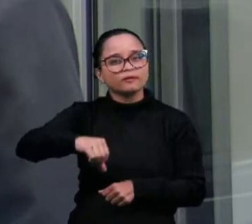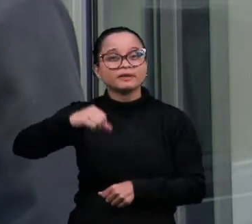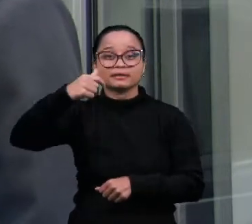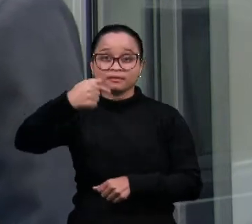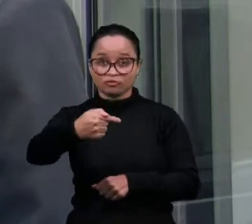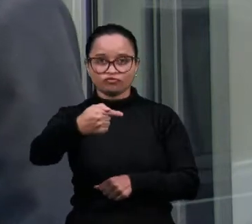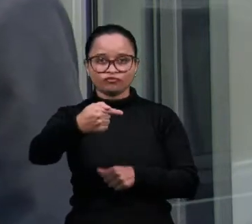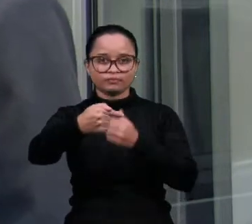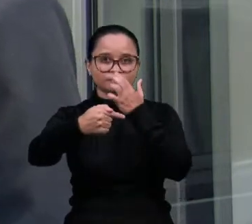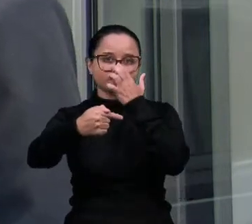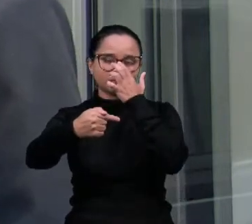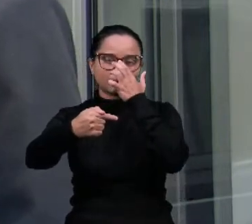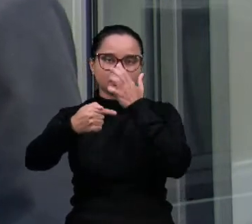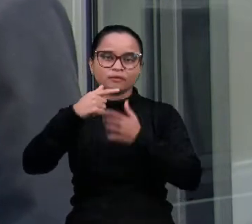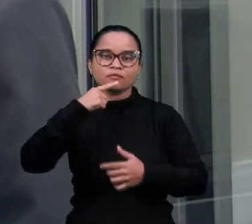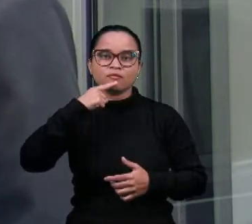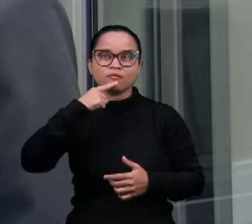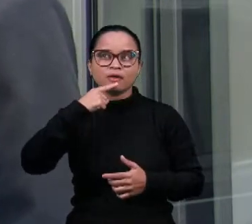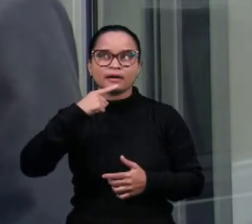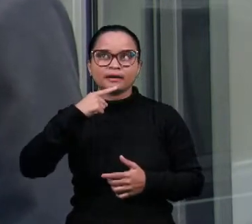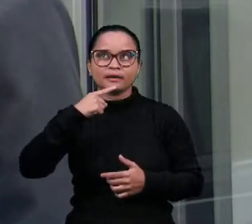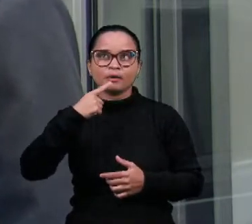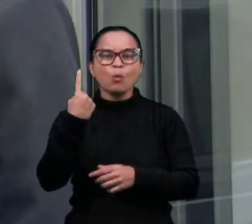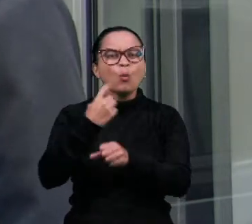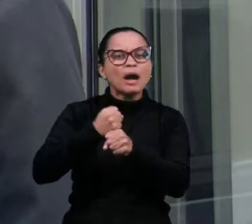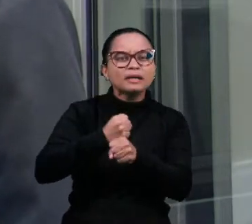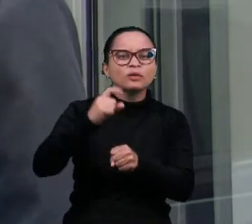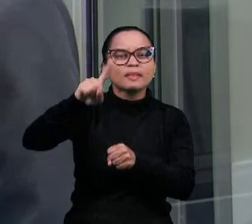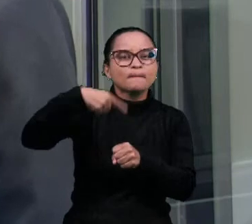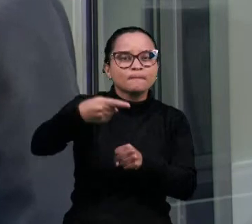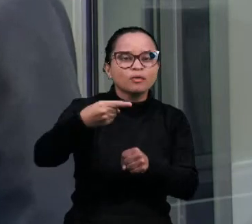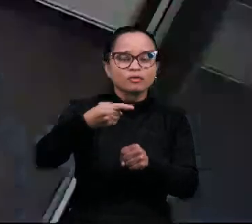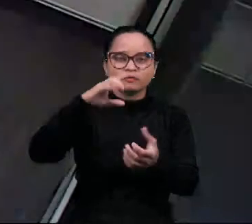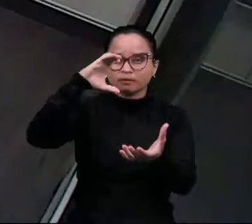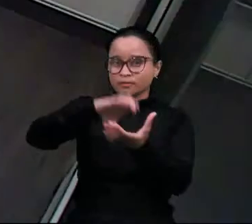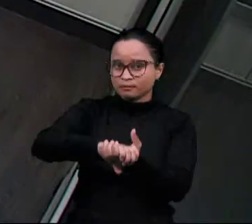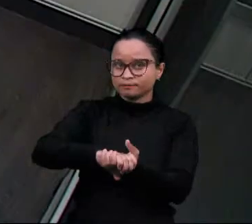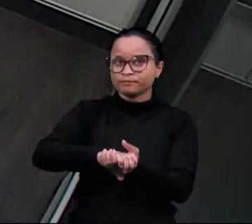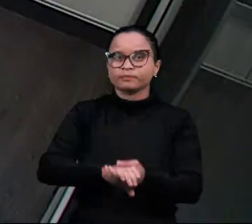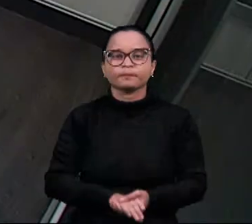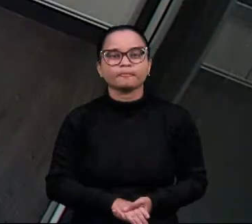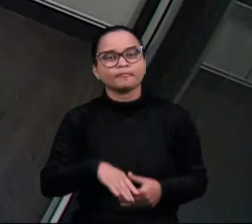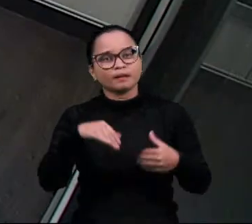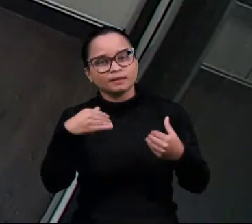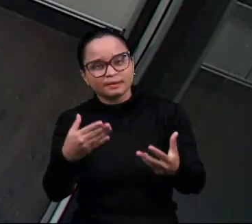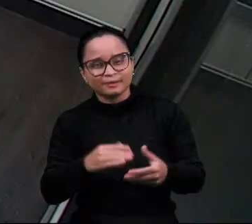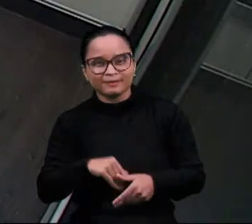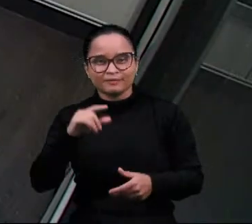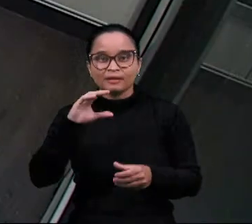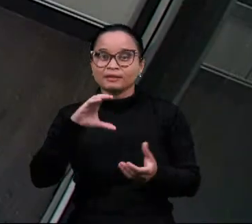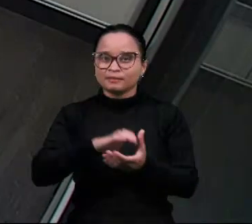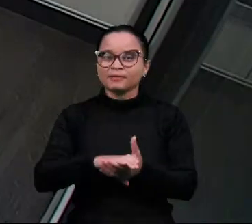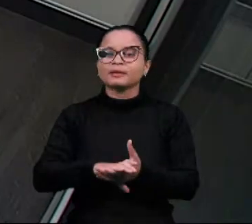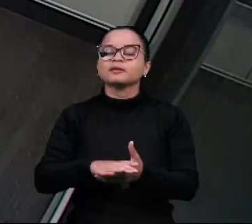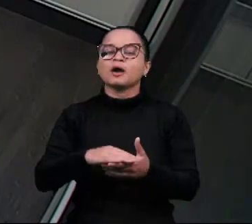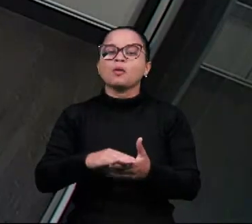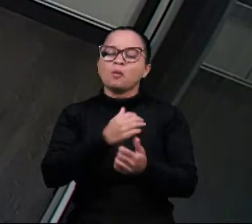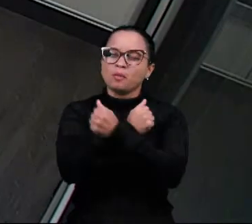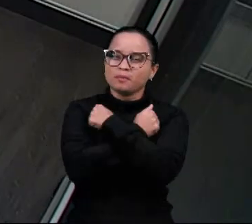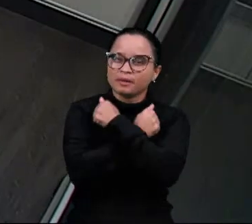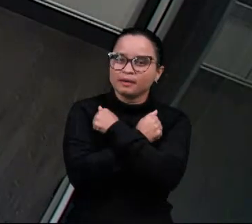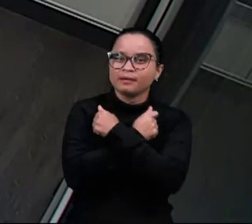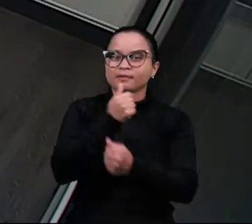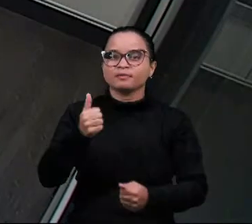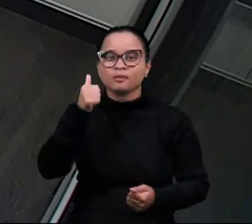1997, um ano depois de casado. Amém. Aliás, falando em casamento, um abraço aqui para nossa irmã Cláudia, esposa do pastor Furlan.